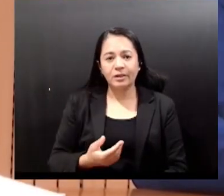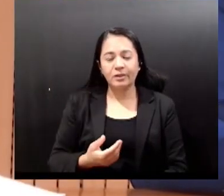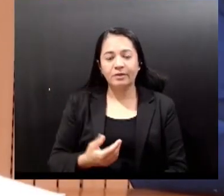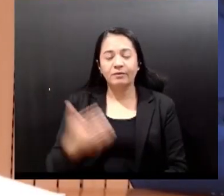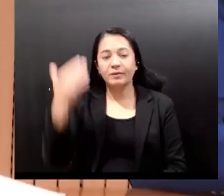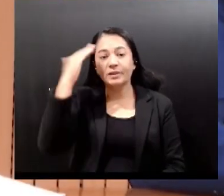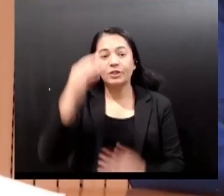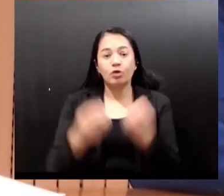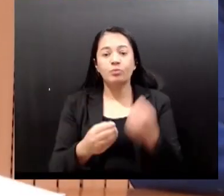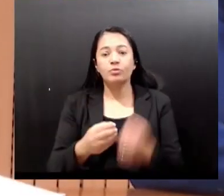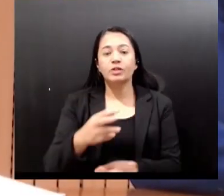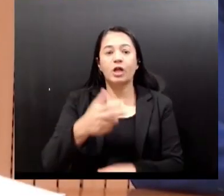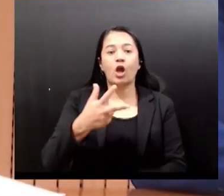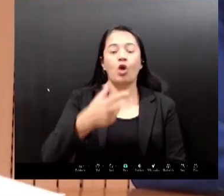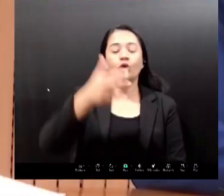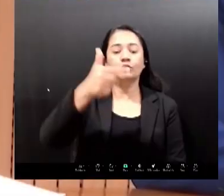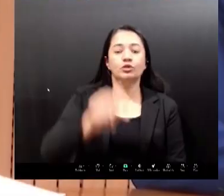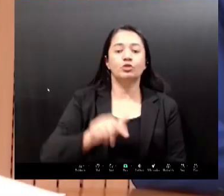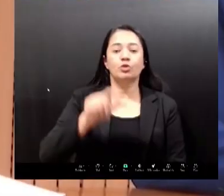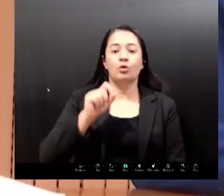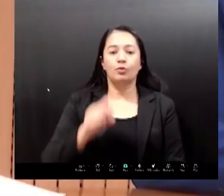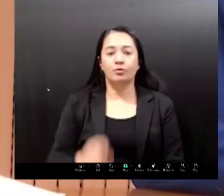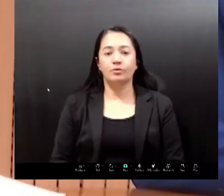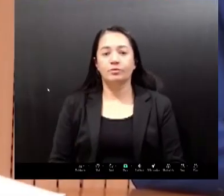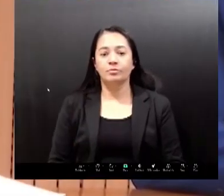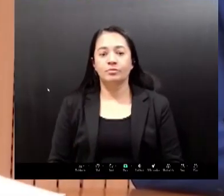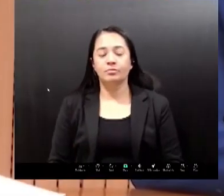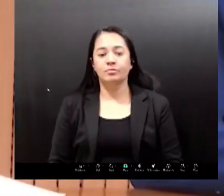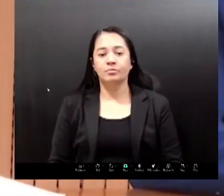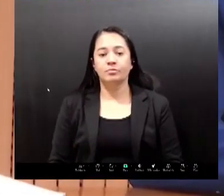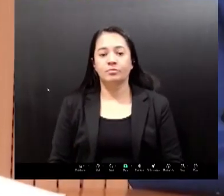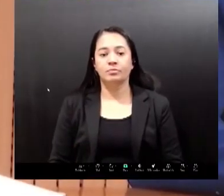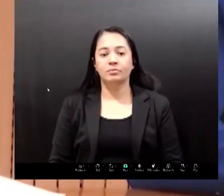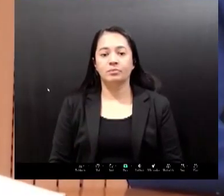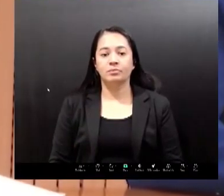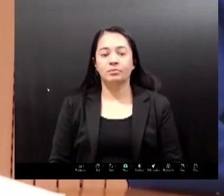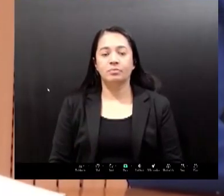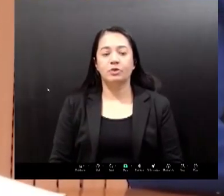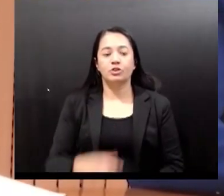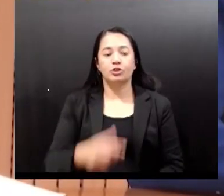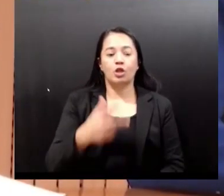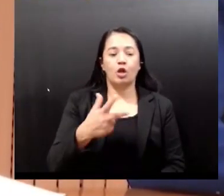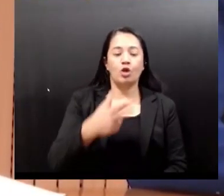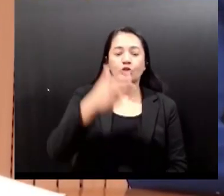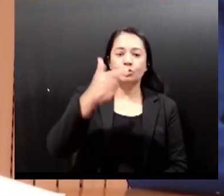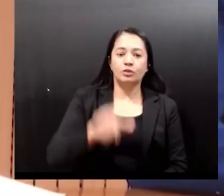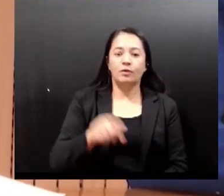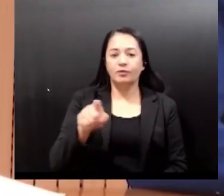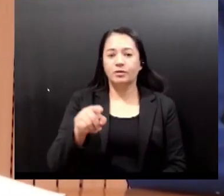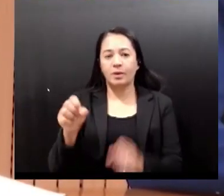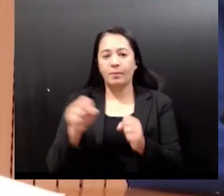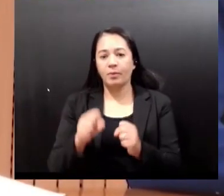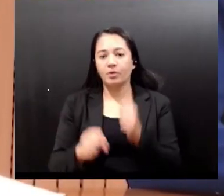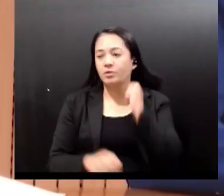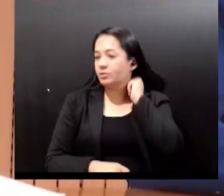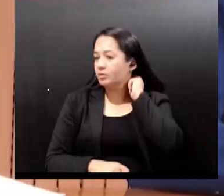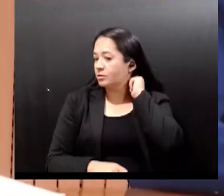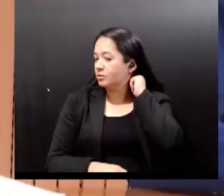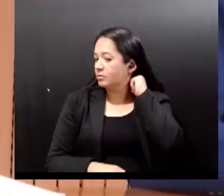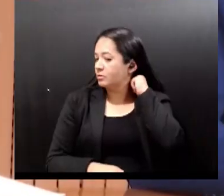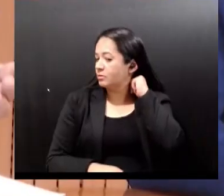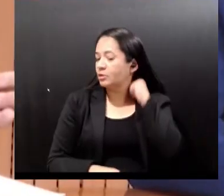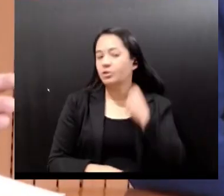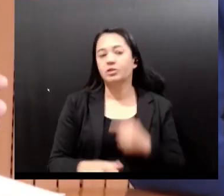dia, nos surpreendeu que com esse tal de recorte, você pode interromper o fornecimento de